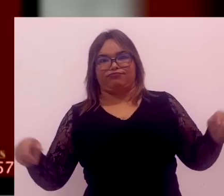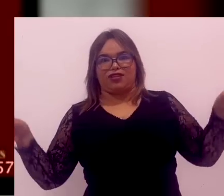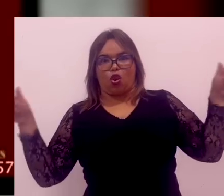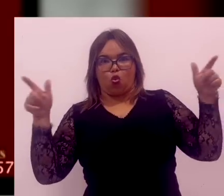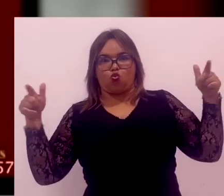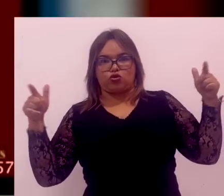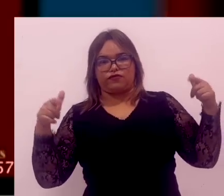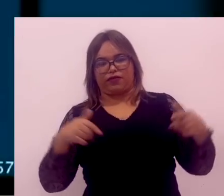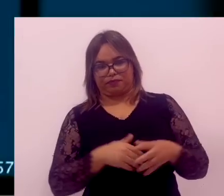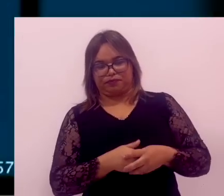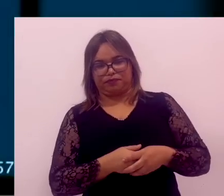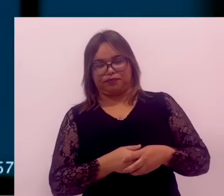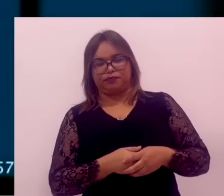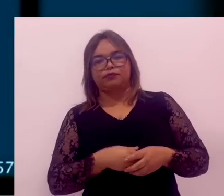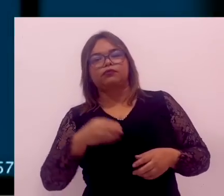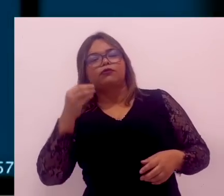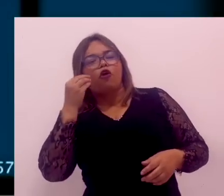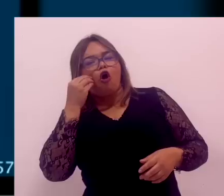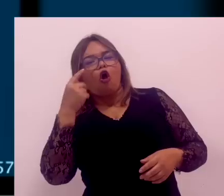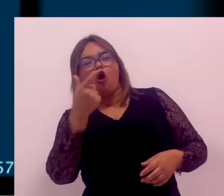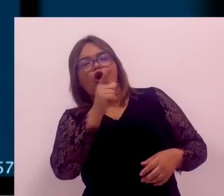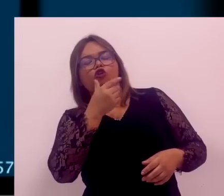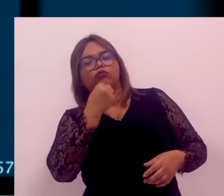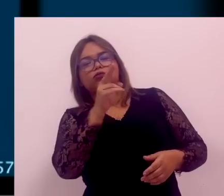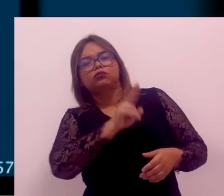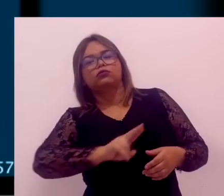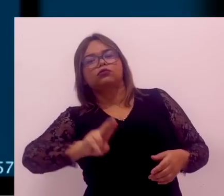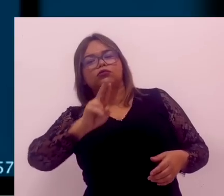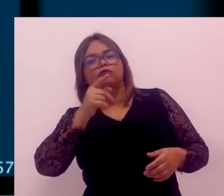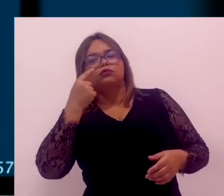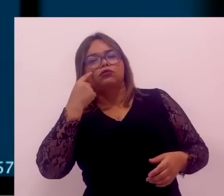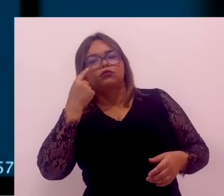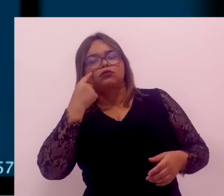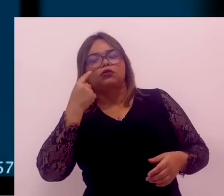tem o pentagrama e todos os símbolos aqui. O G.